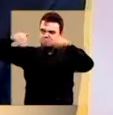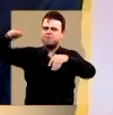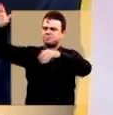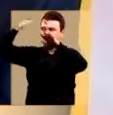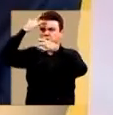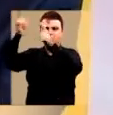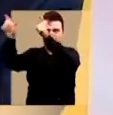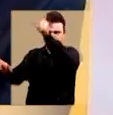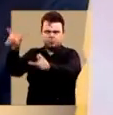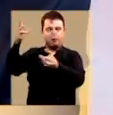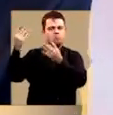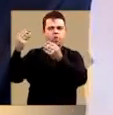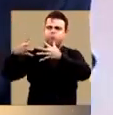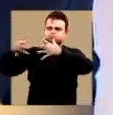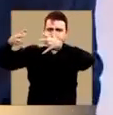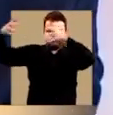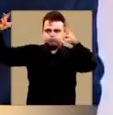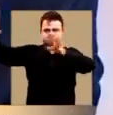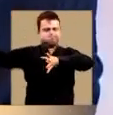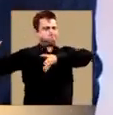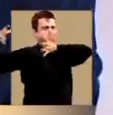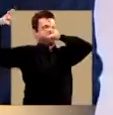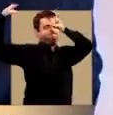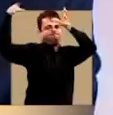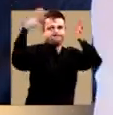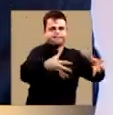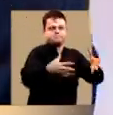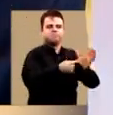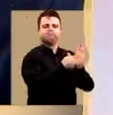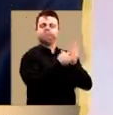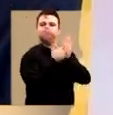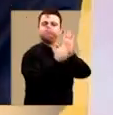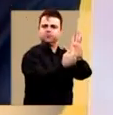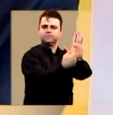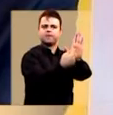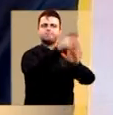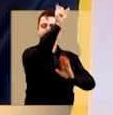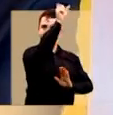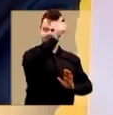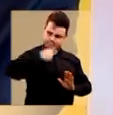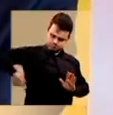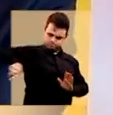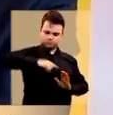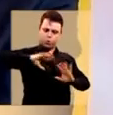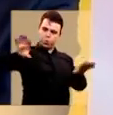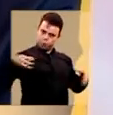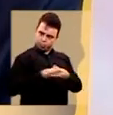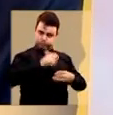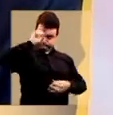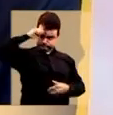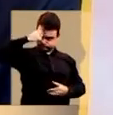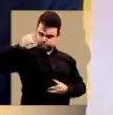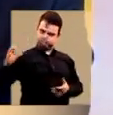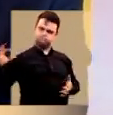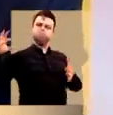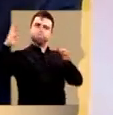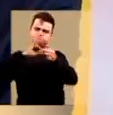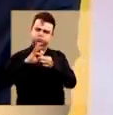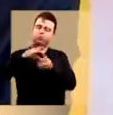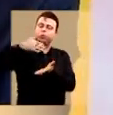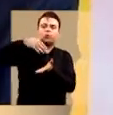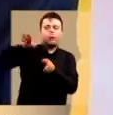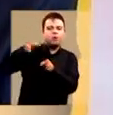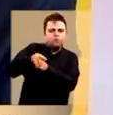movimento negro e o Conselho Afro apenas como protagonista e num processo orgânico, assim, do movimento negro, juntamente com o Conselho Afro,